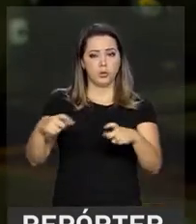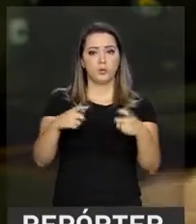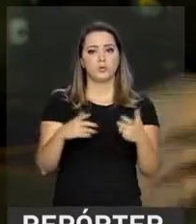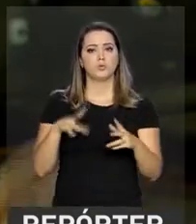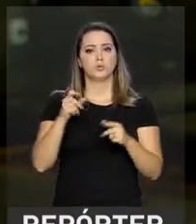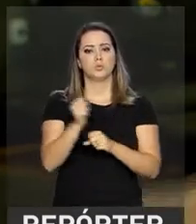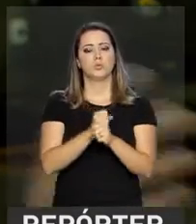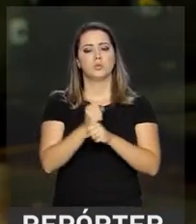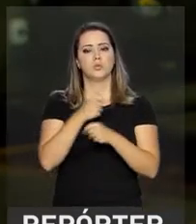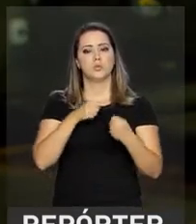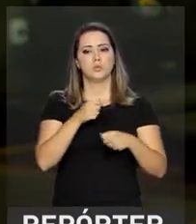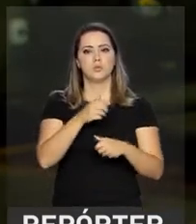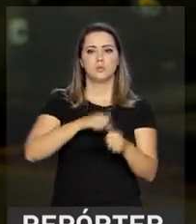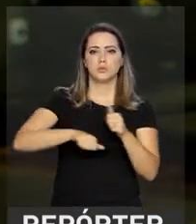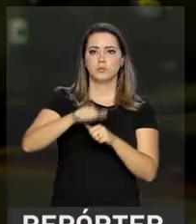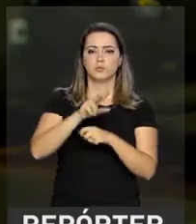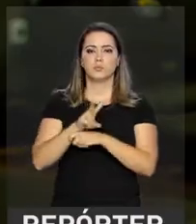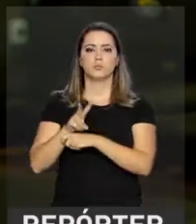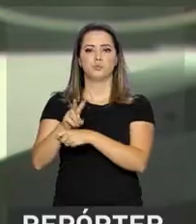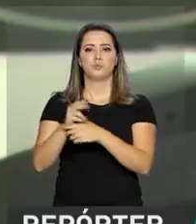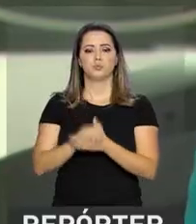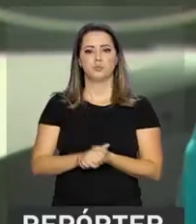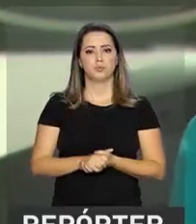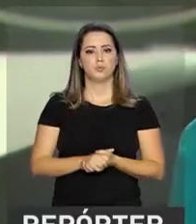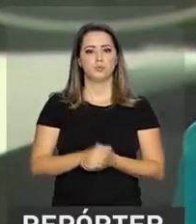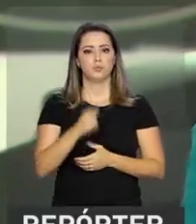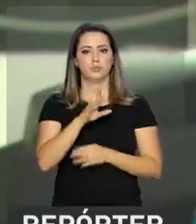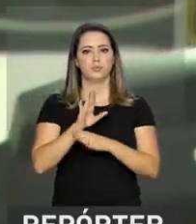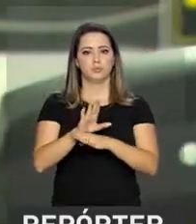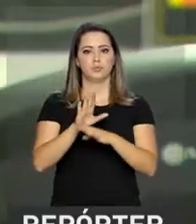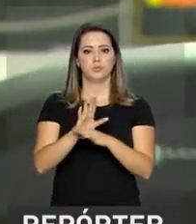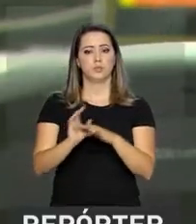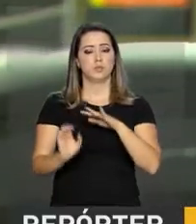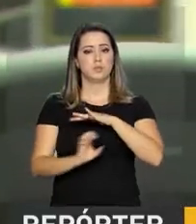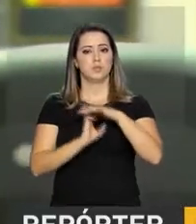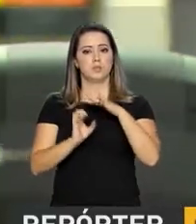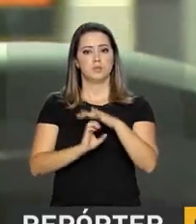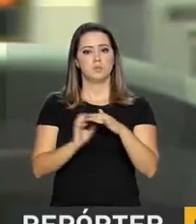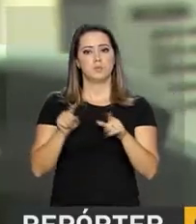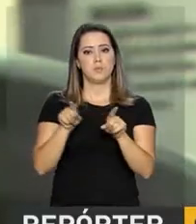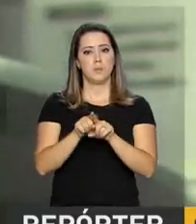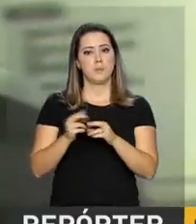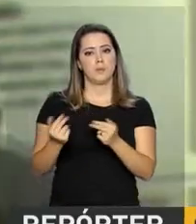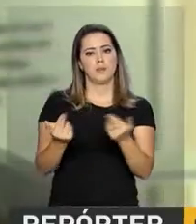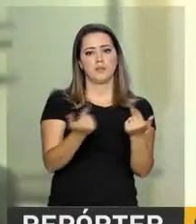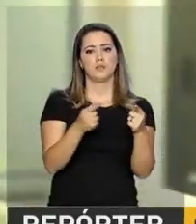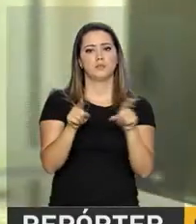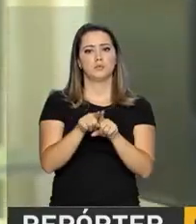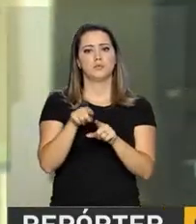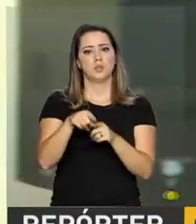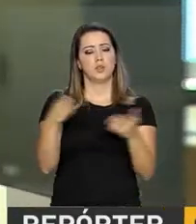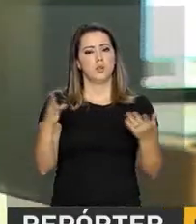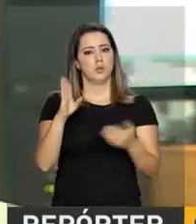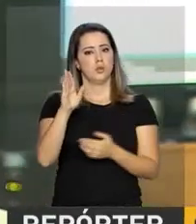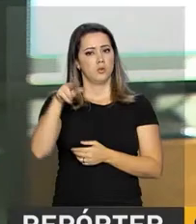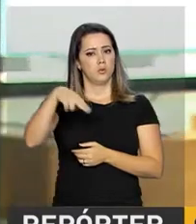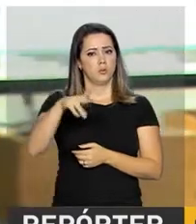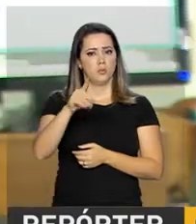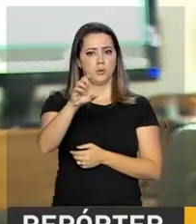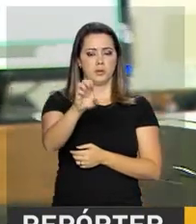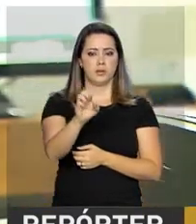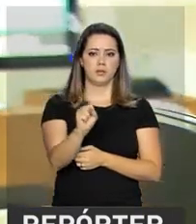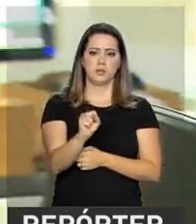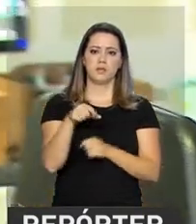sempre, todo ano, estar pegando o financiamento. Para ajudar micro e pequenas empresas como a da Lívia, o BNDES liberou